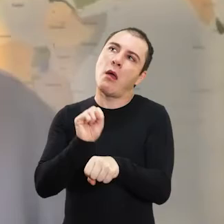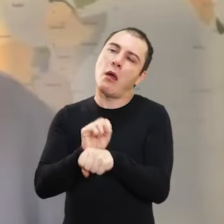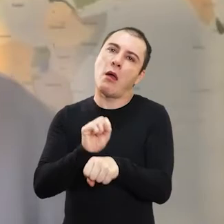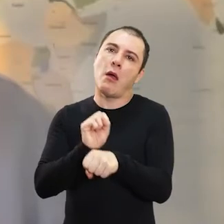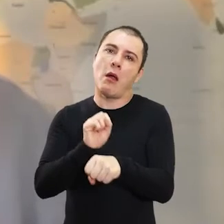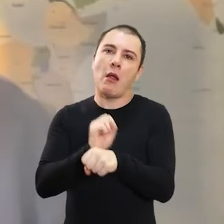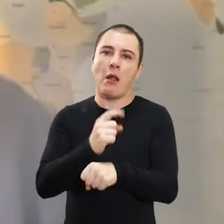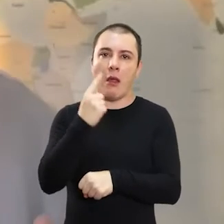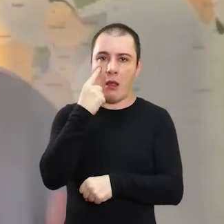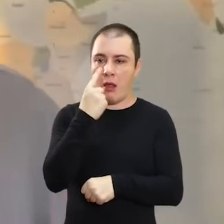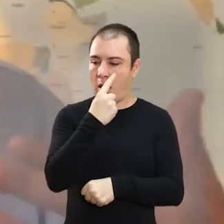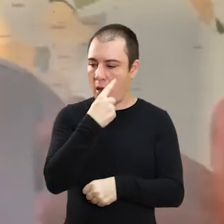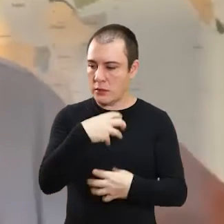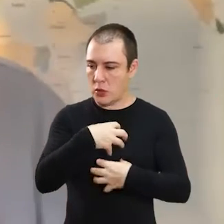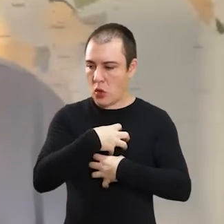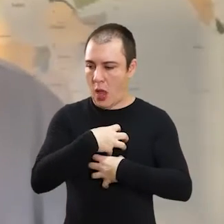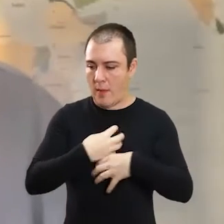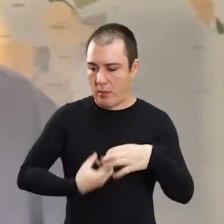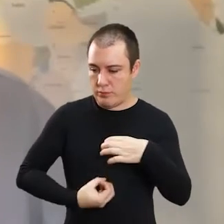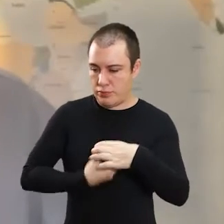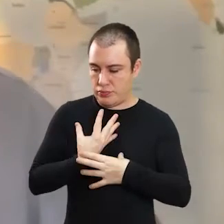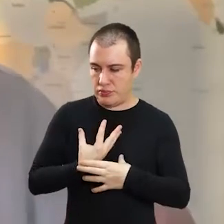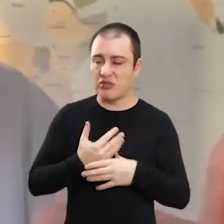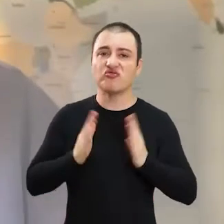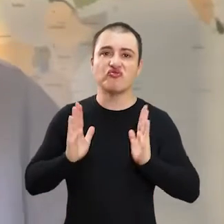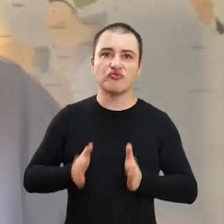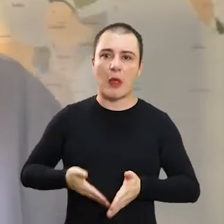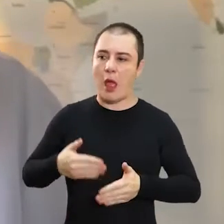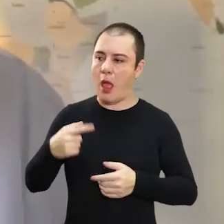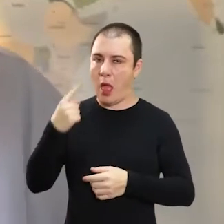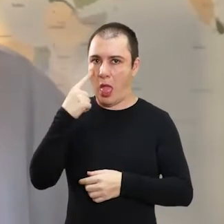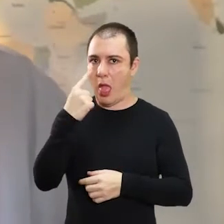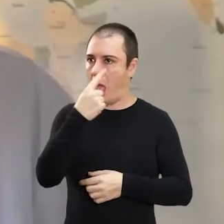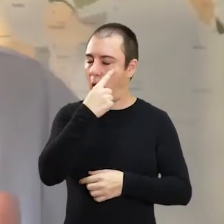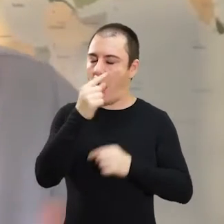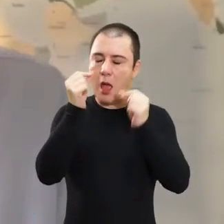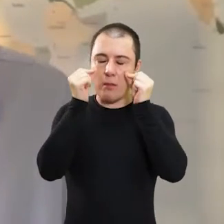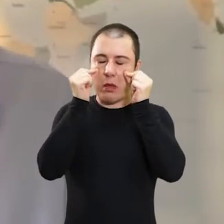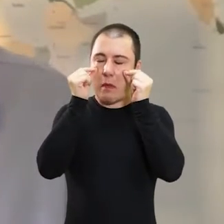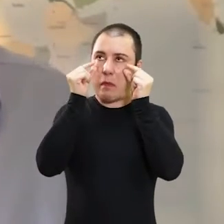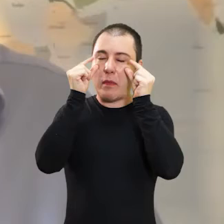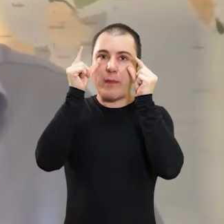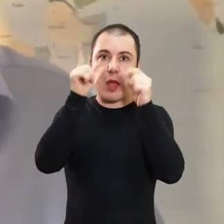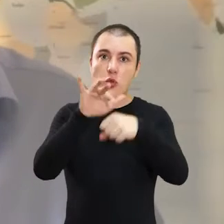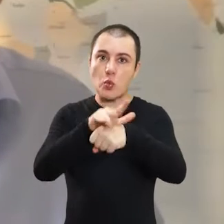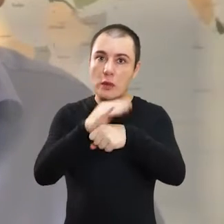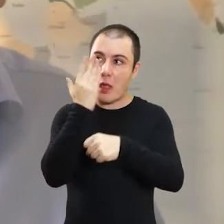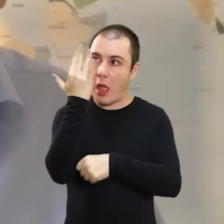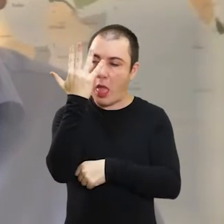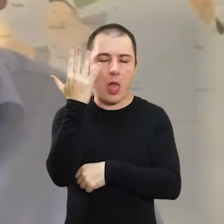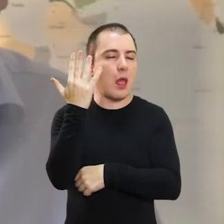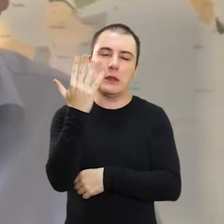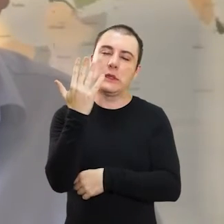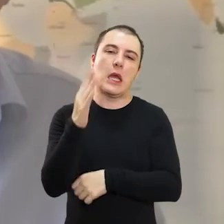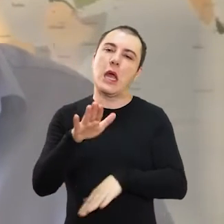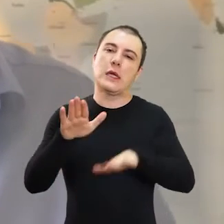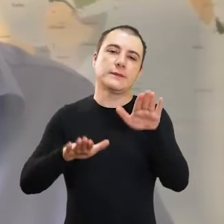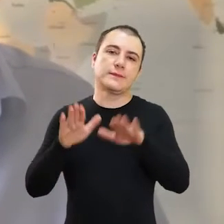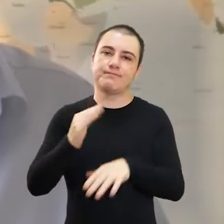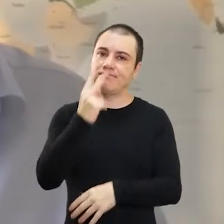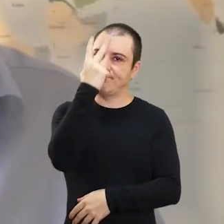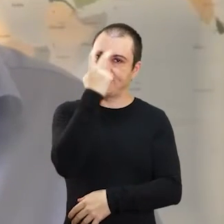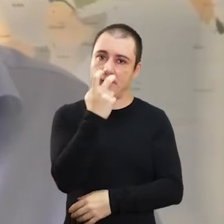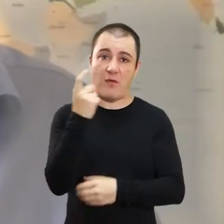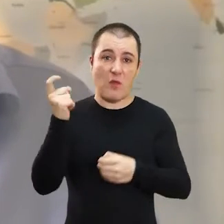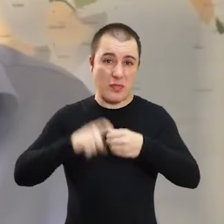para os sintomas aparecerem já numa fase muito avançada, geralmente essa cegueira ou essa